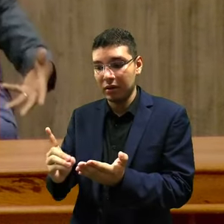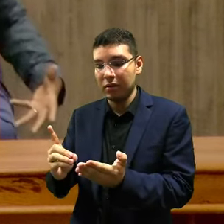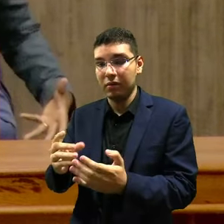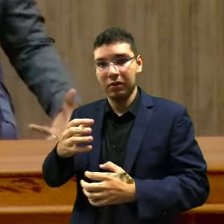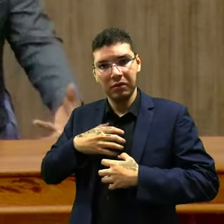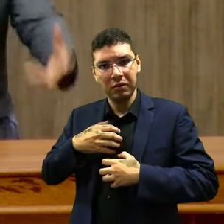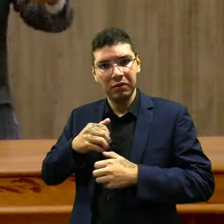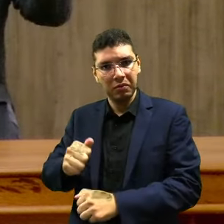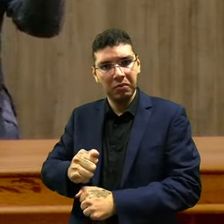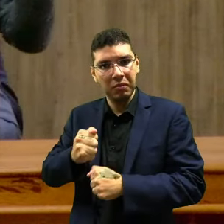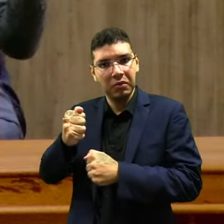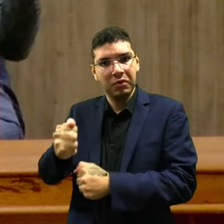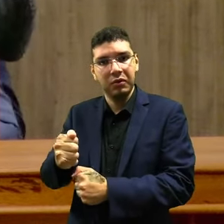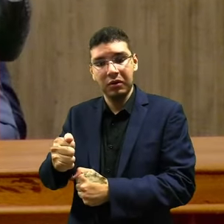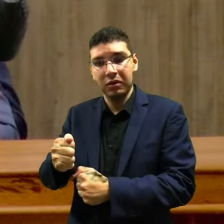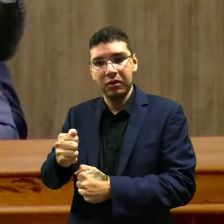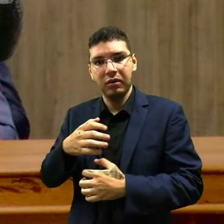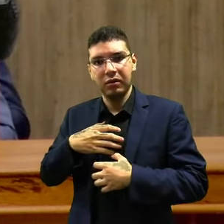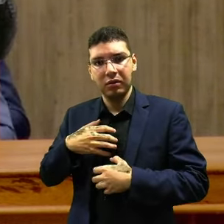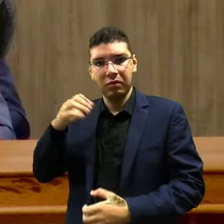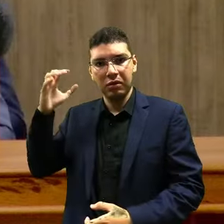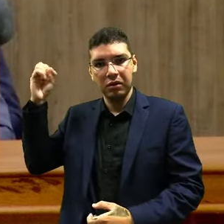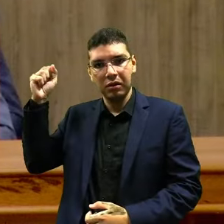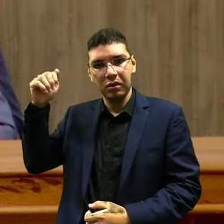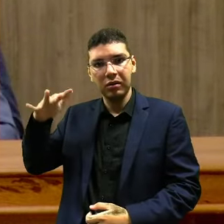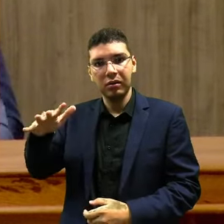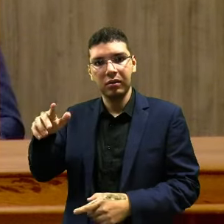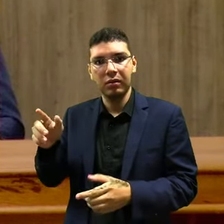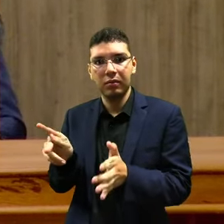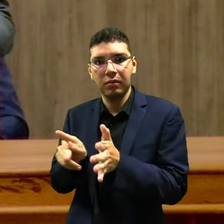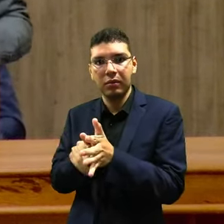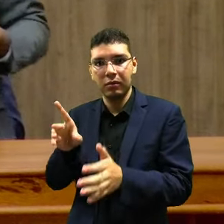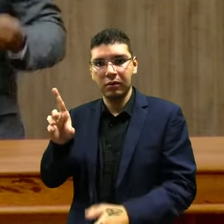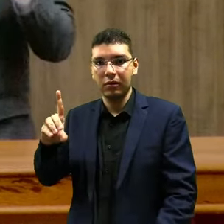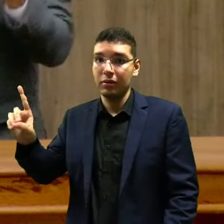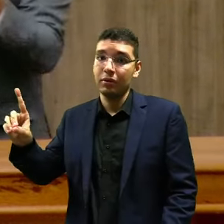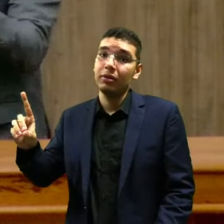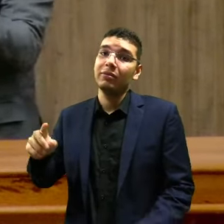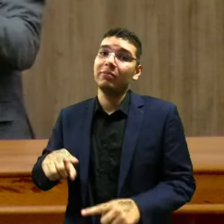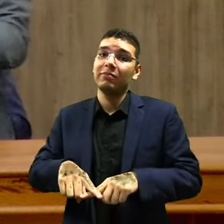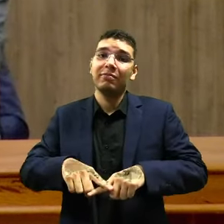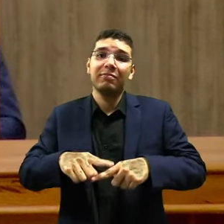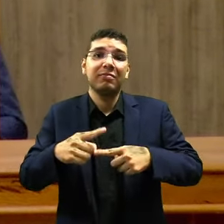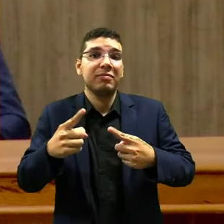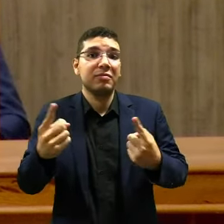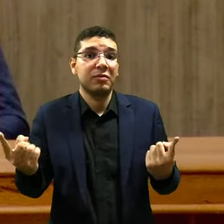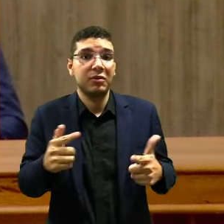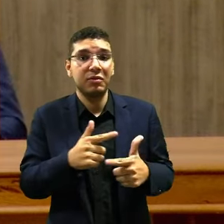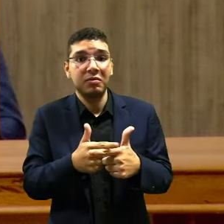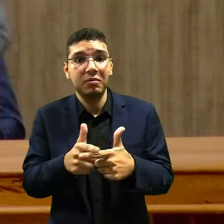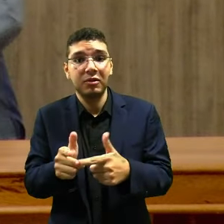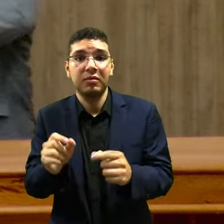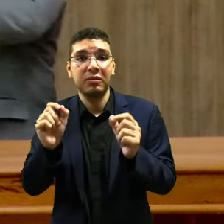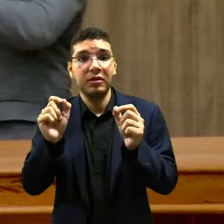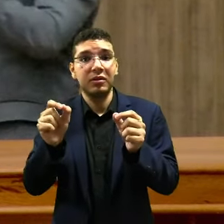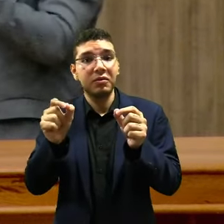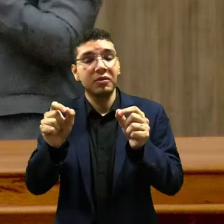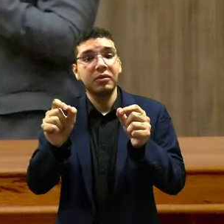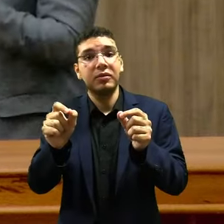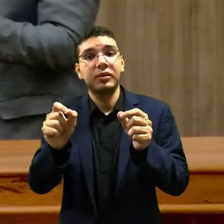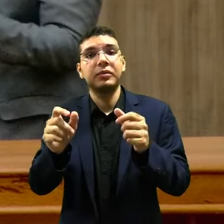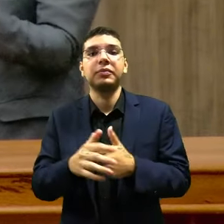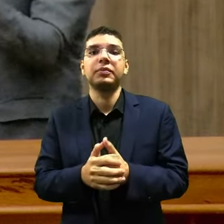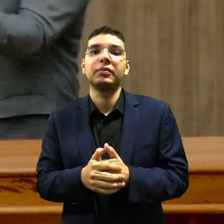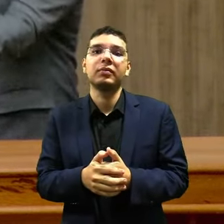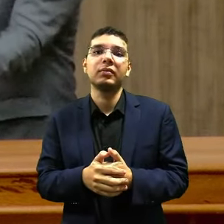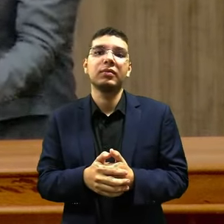não foi um homem que viu graça a questão é que o Simão ele se voltou para